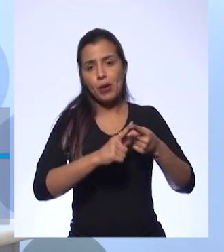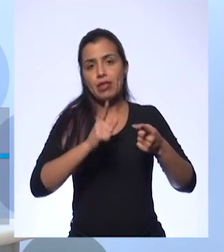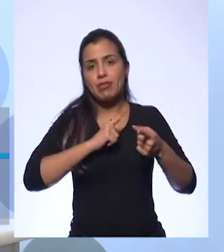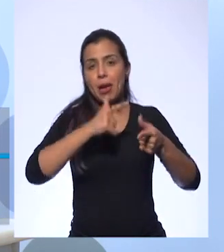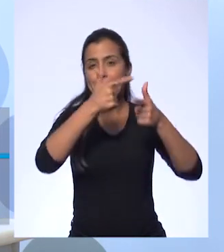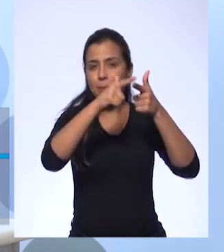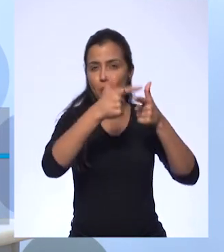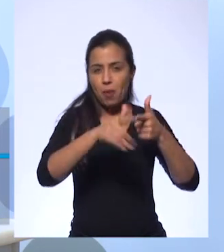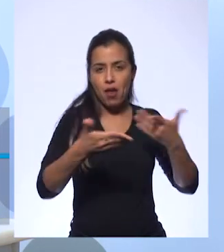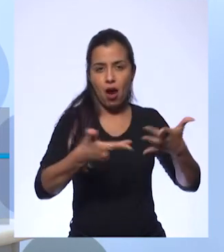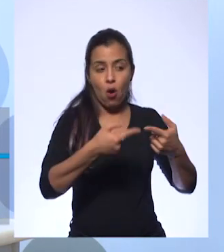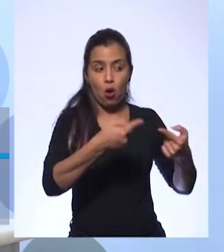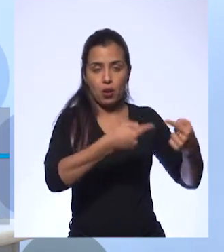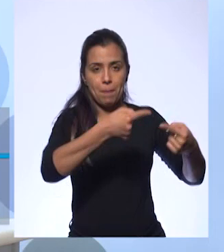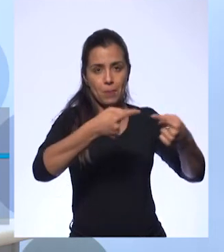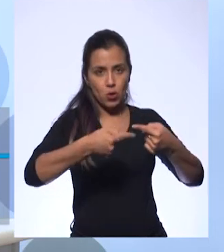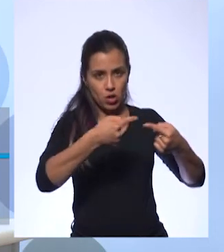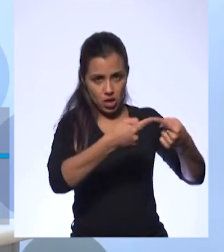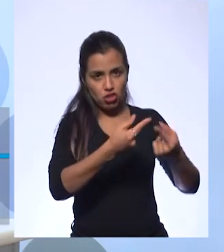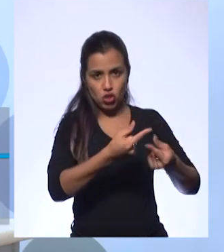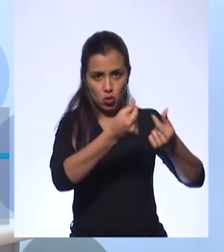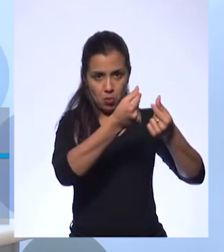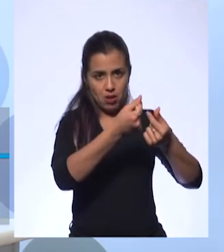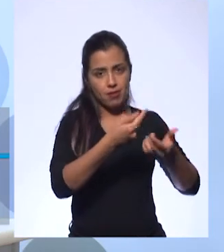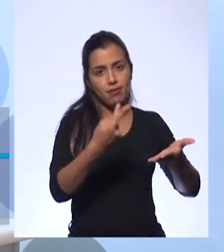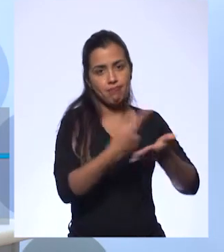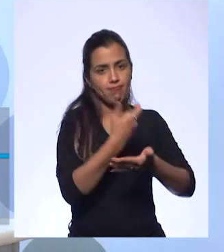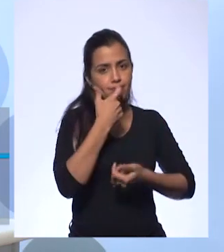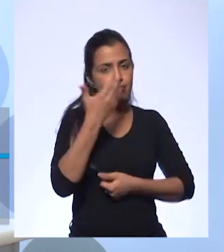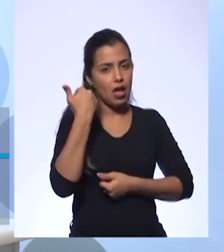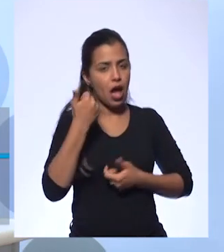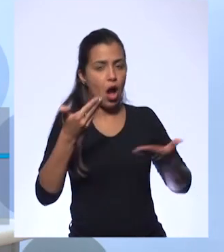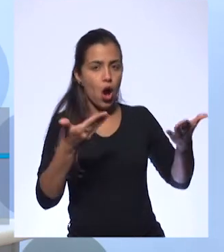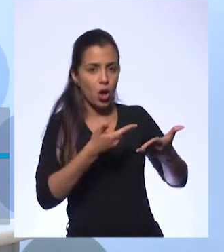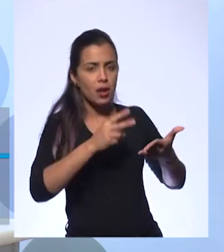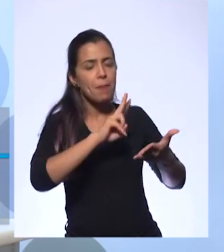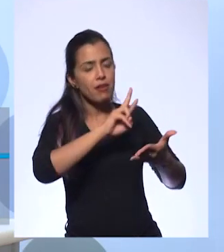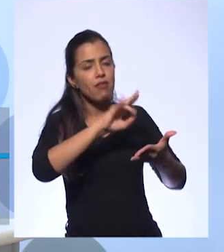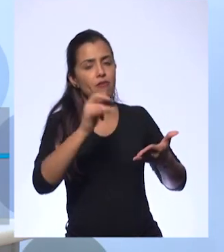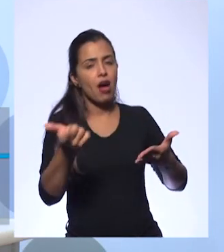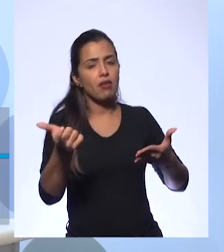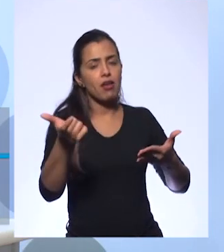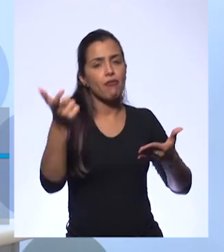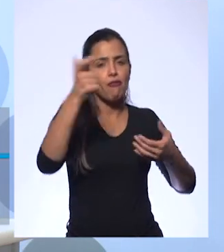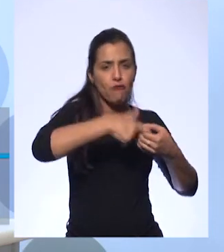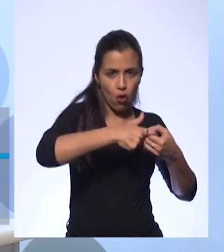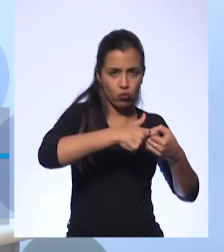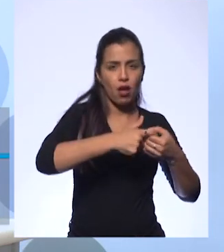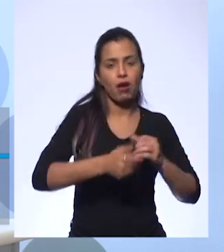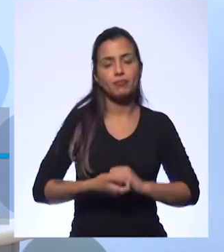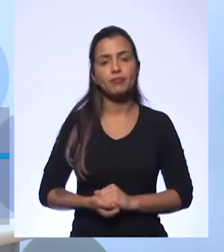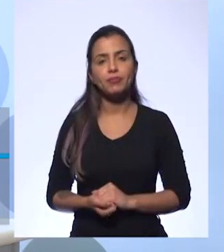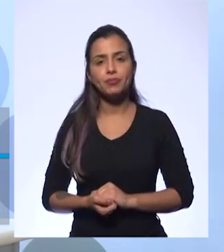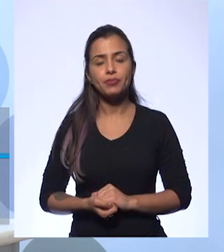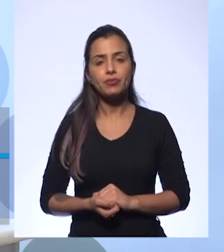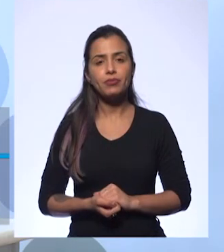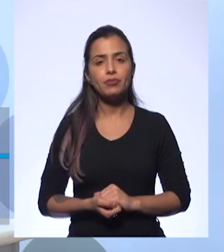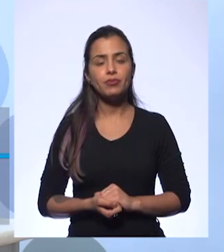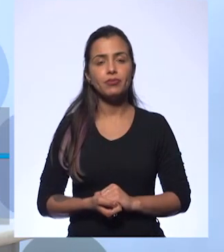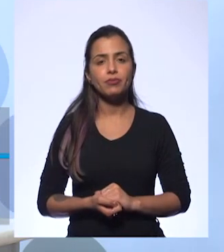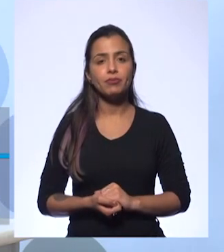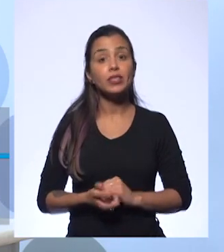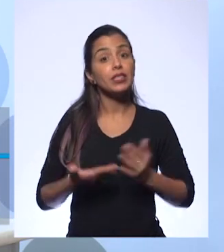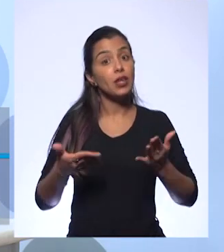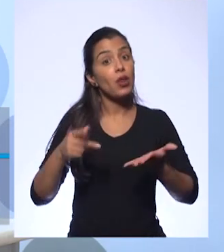problemas políticos e econômicos que aconteceram lá, mas que brevemente eles vão se acertar e vão voltar aí. Então, na realidade, são